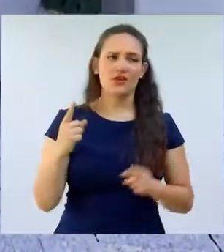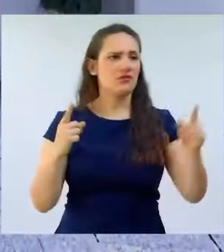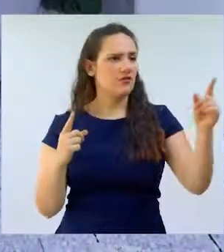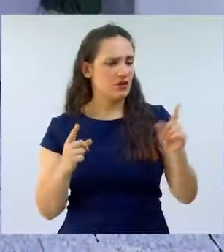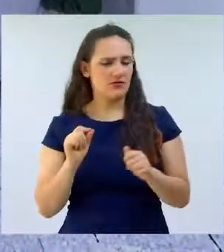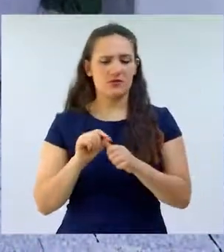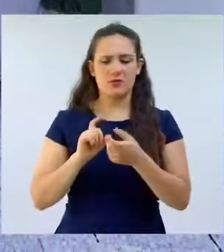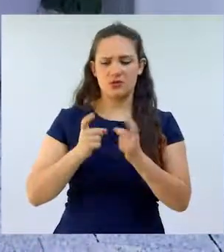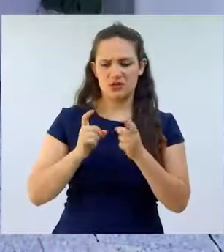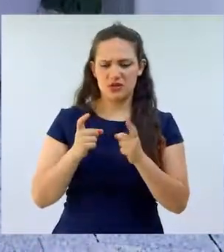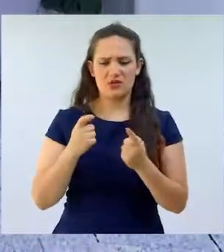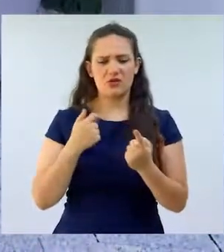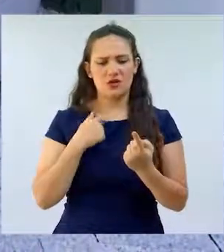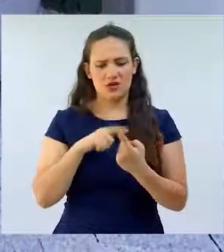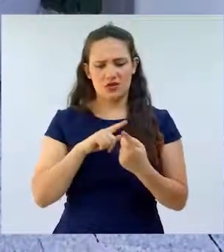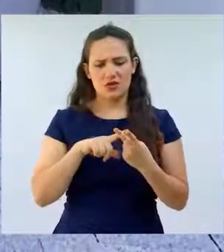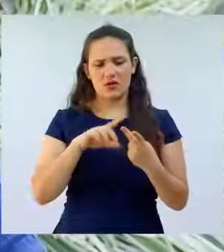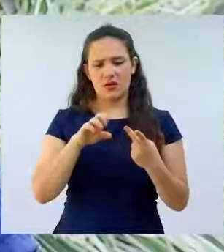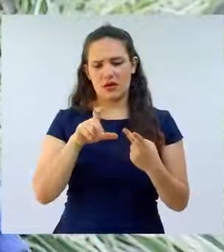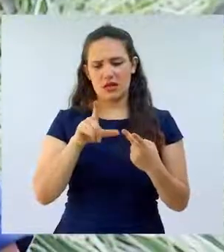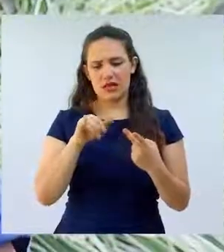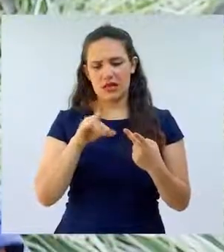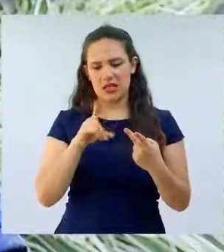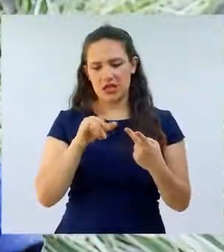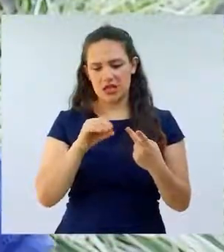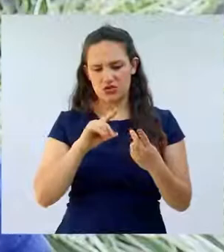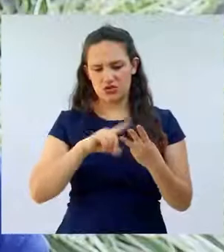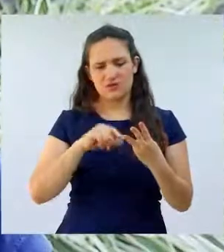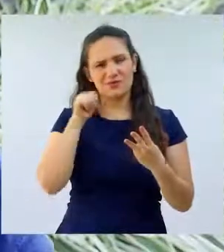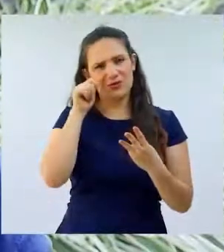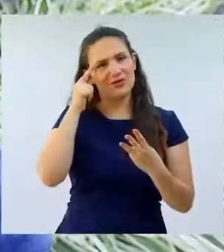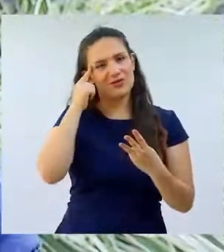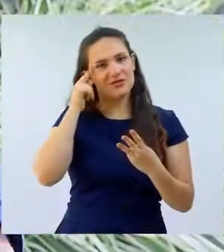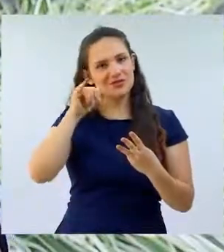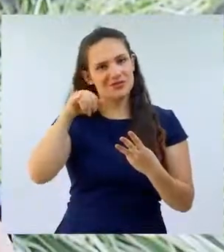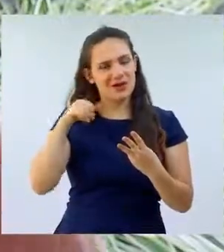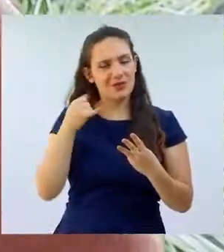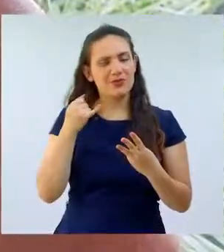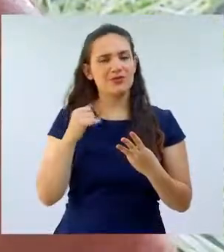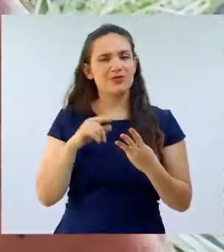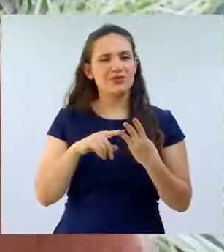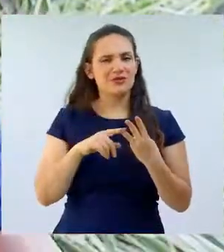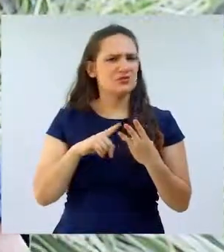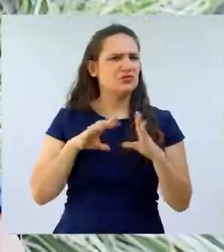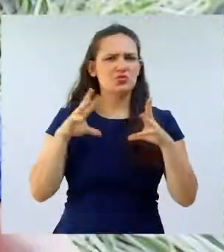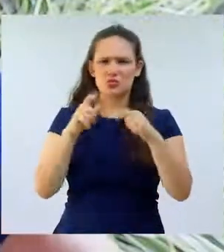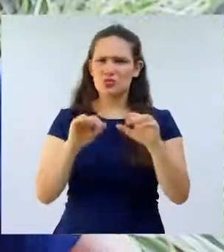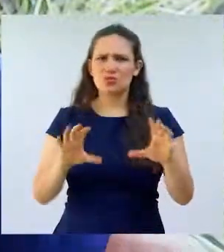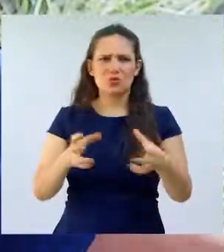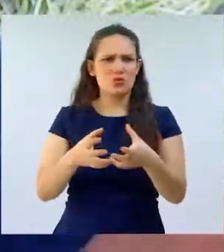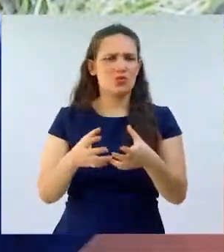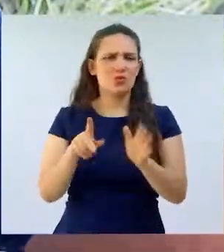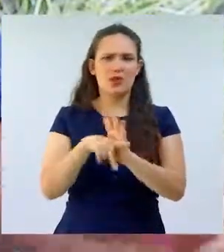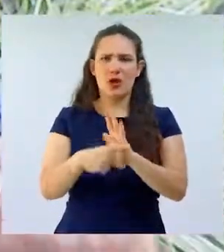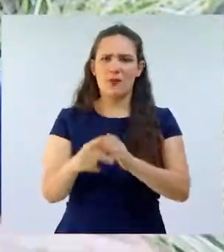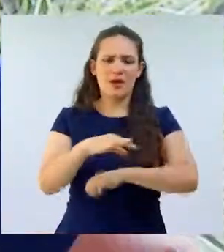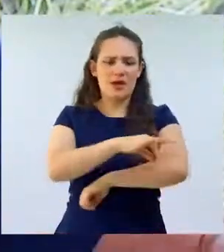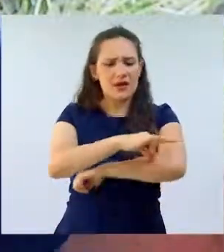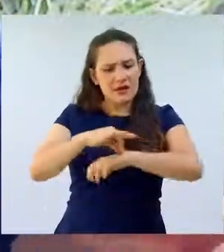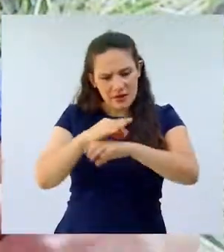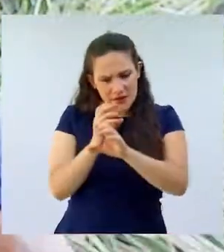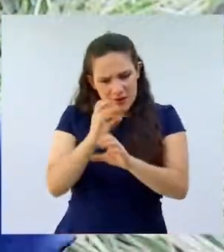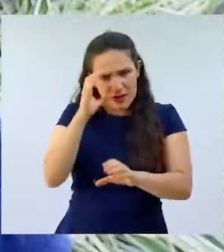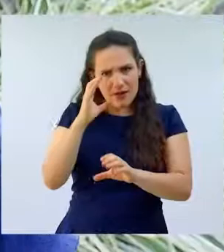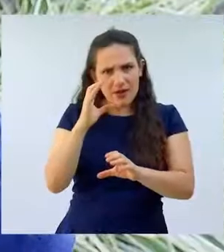Portugal e aí todo mundo que estava na reunião, eu lembro que estava o Elídio, estava uma japonesa, que agora me fugiu o nome, que era todo mundo da equipe ali